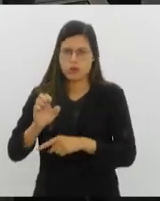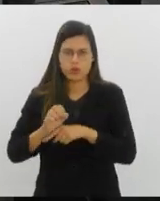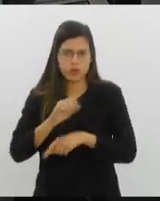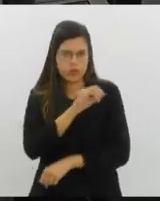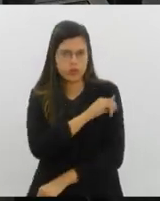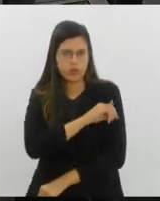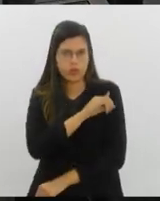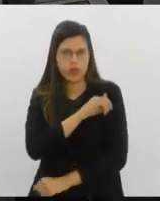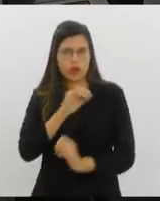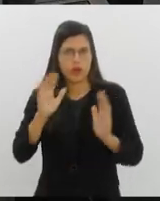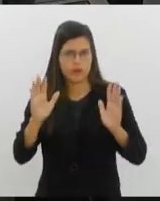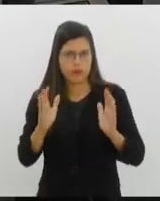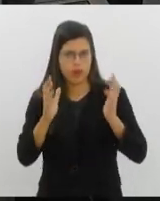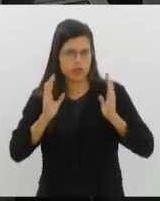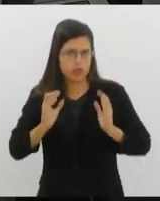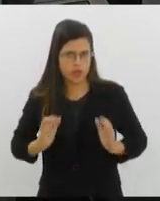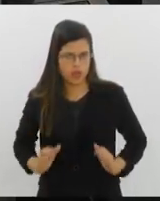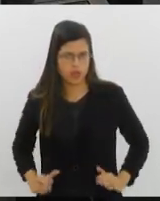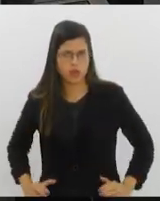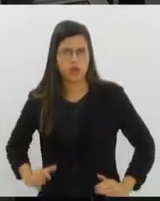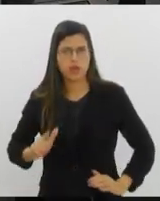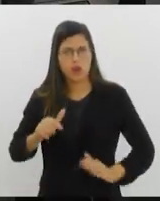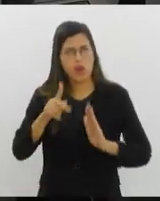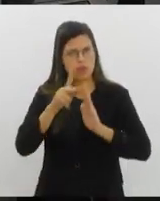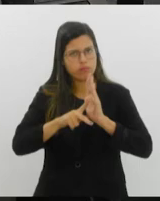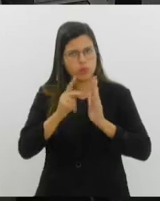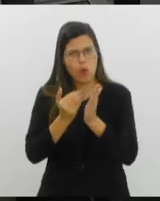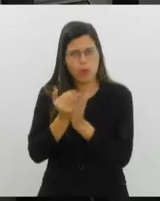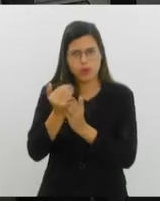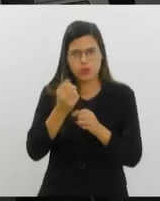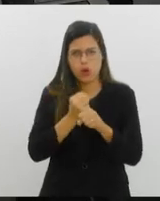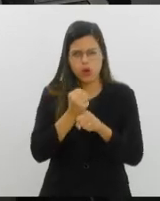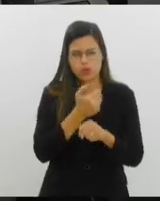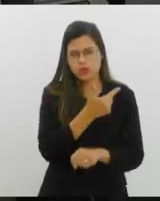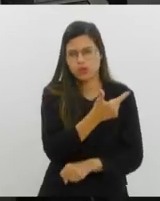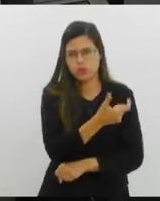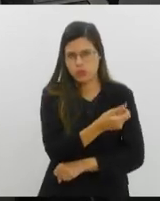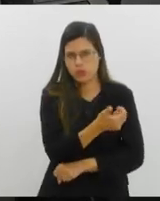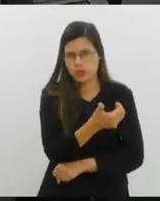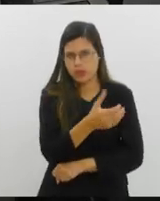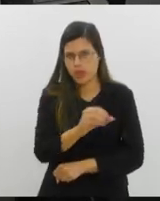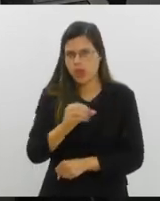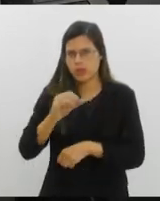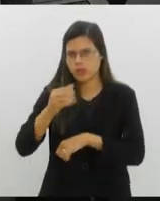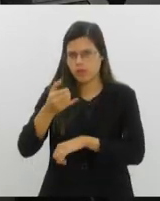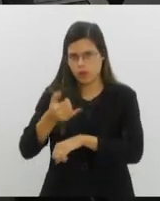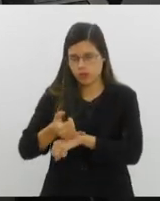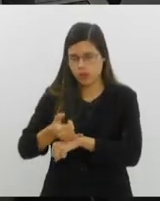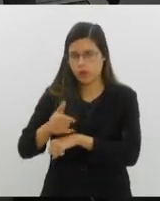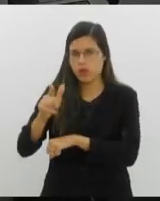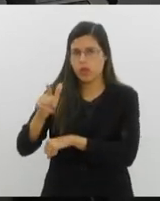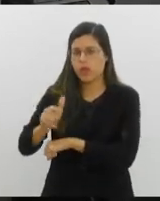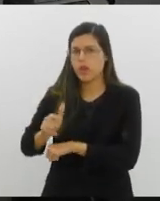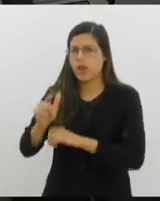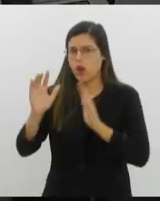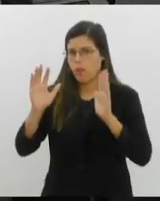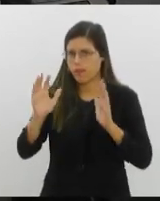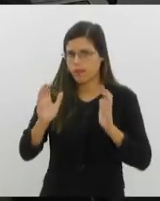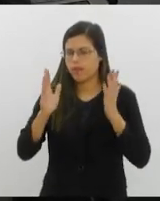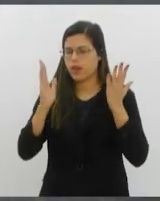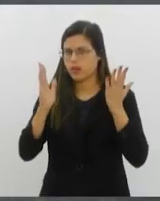da Cidadania, é um projeto que começou em 2010 em Volta Redonda, é uma festa junina,